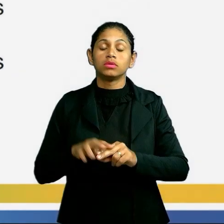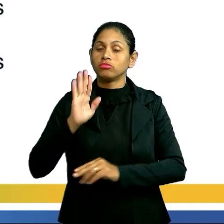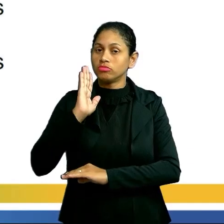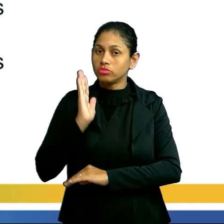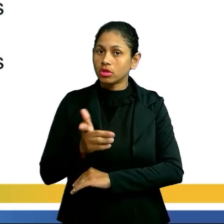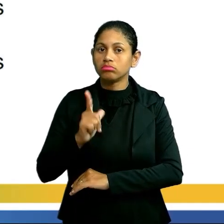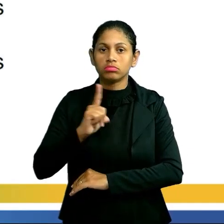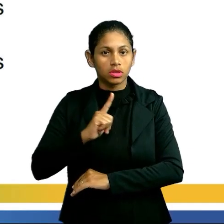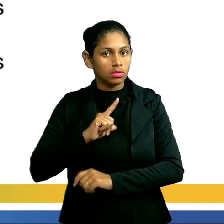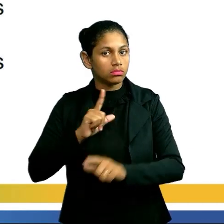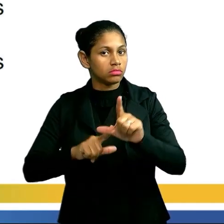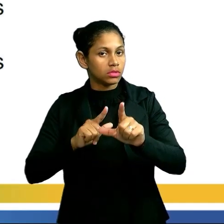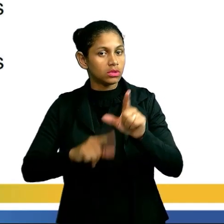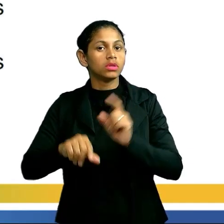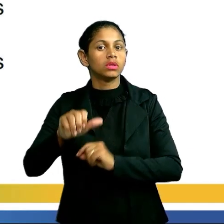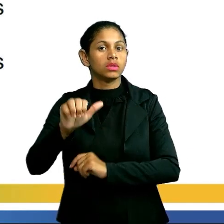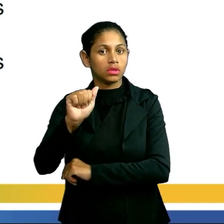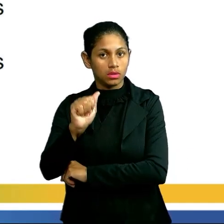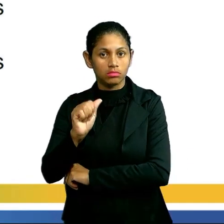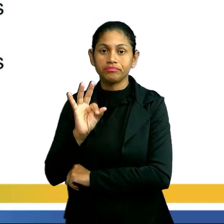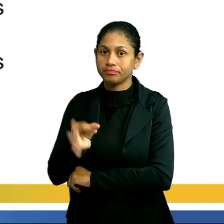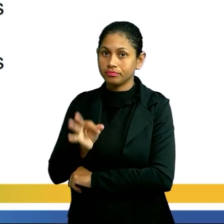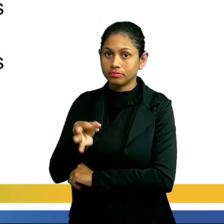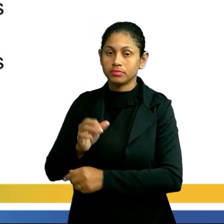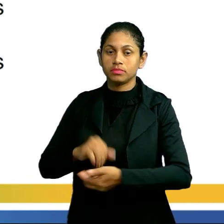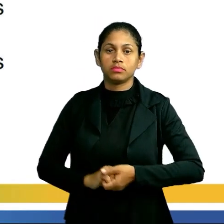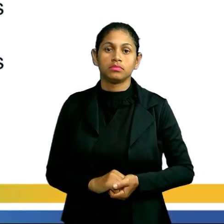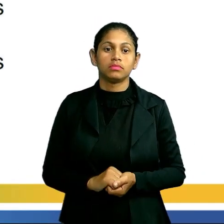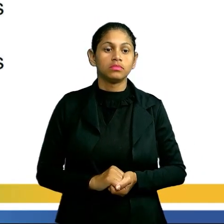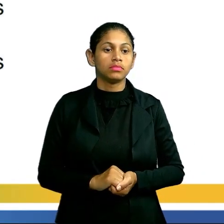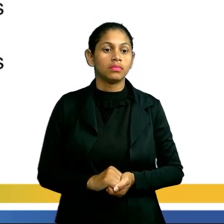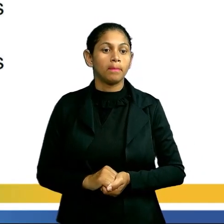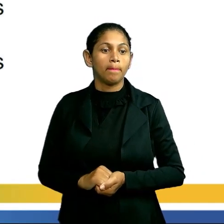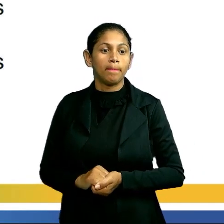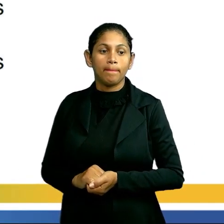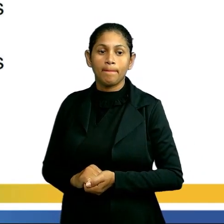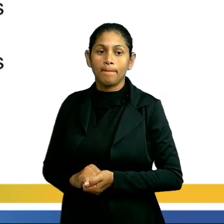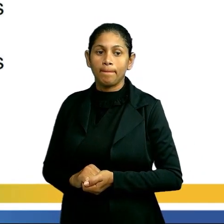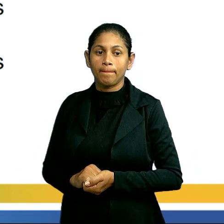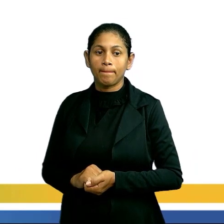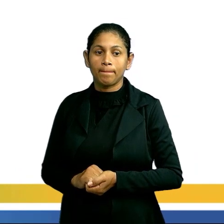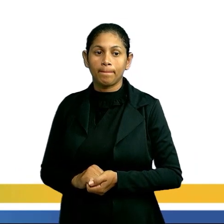nosso gabarito a alternativa letra A.